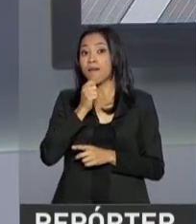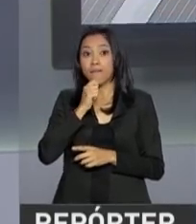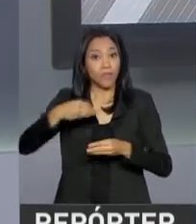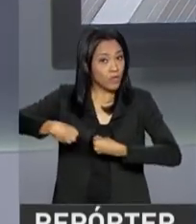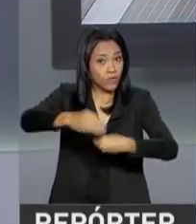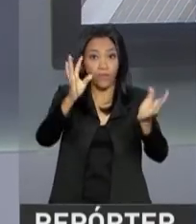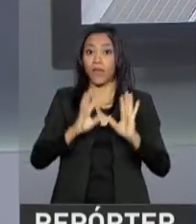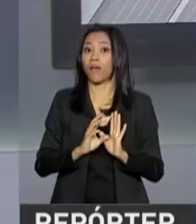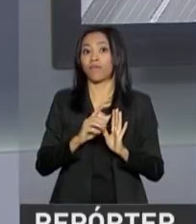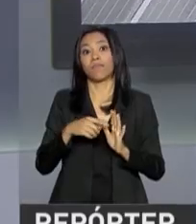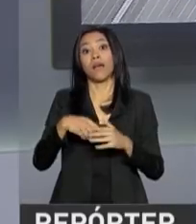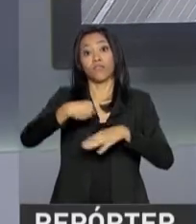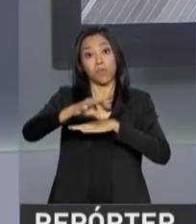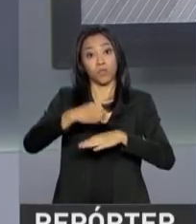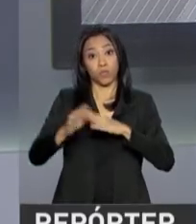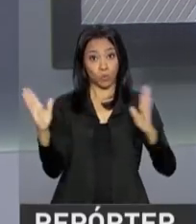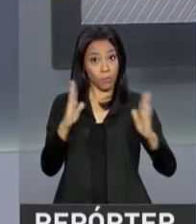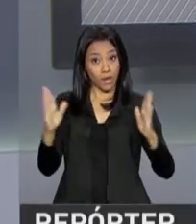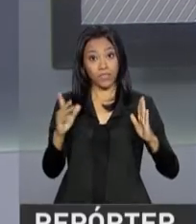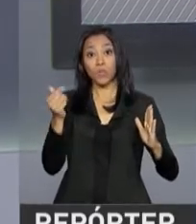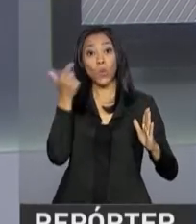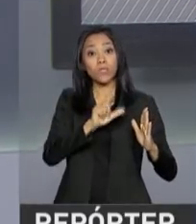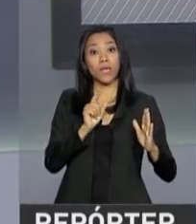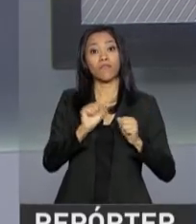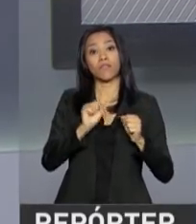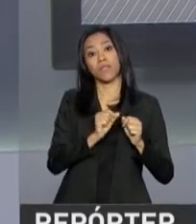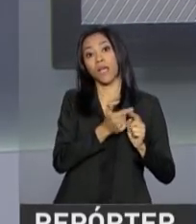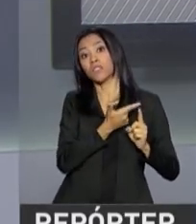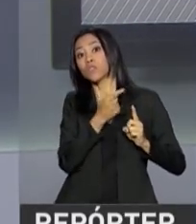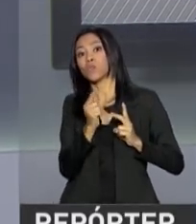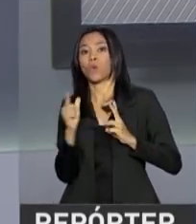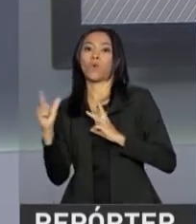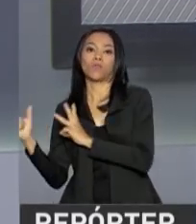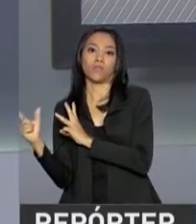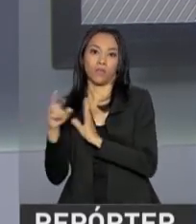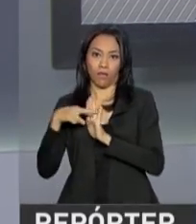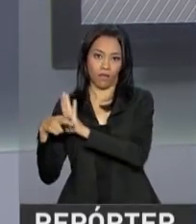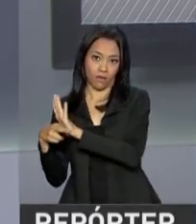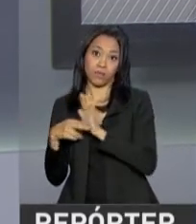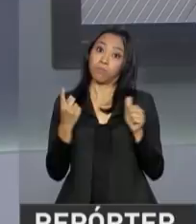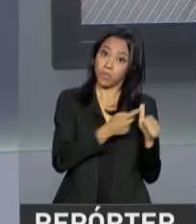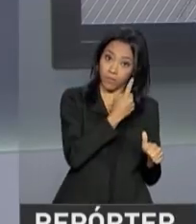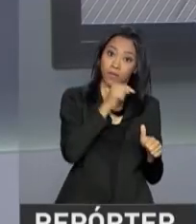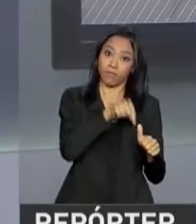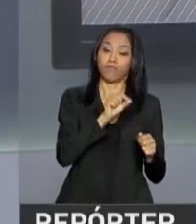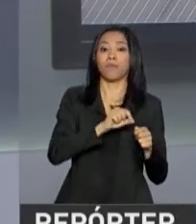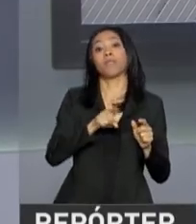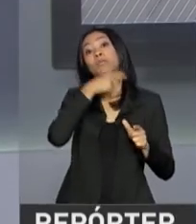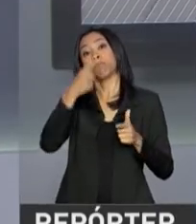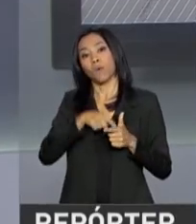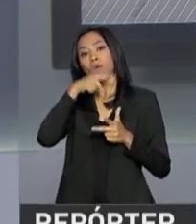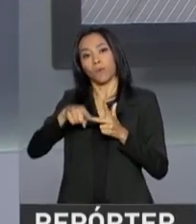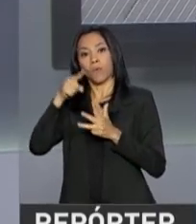prazo não conseguiram incluir dados nas outras fases já que as etapas iniciais funcionam como pré requisito as empresas que não